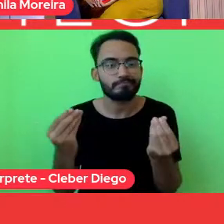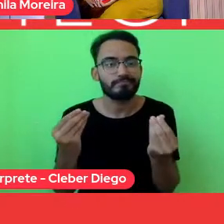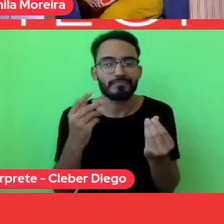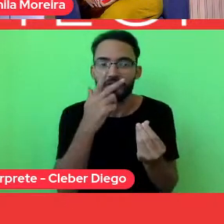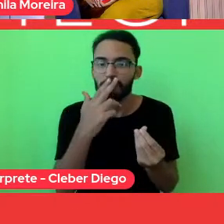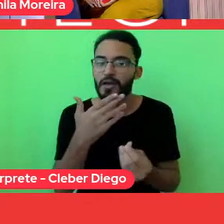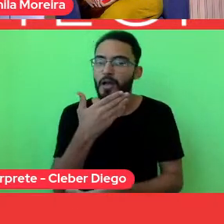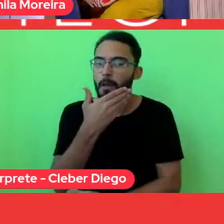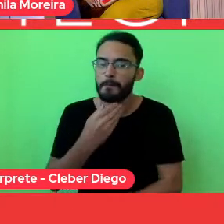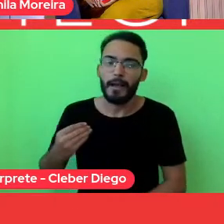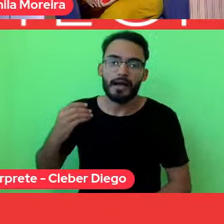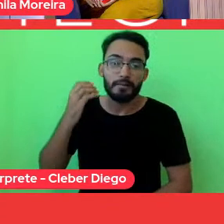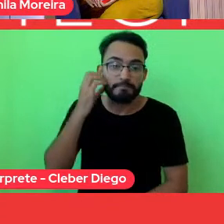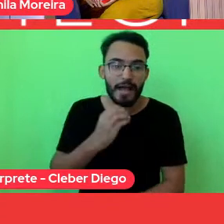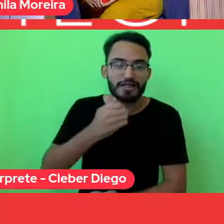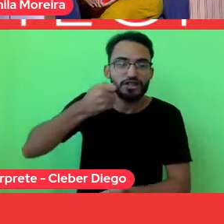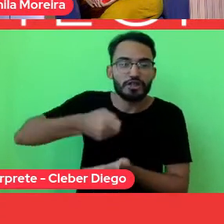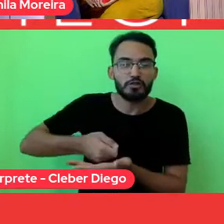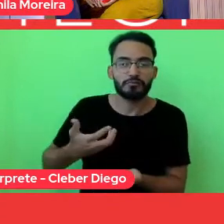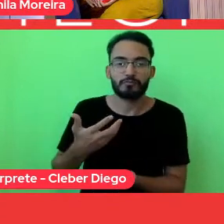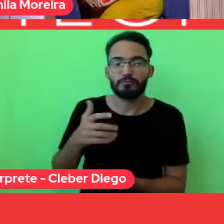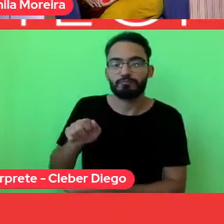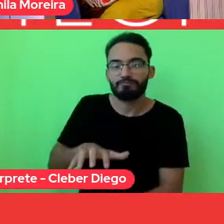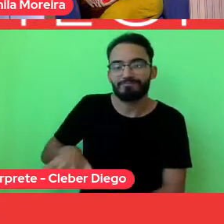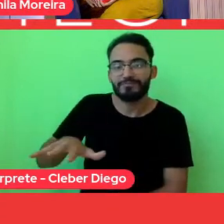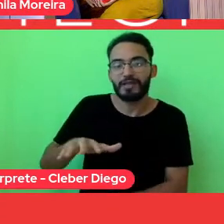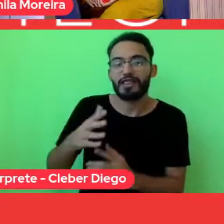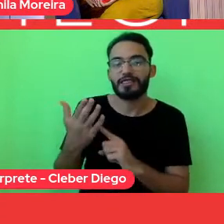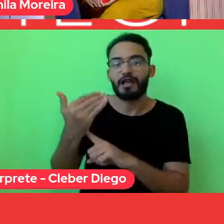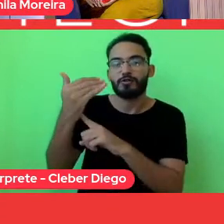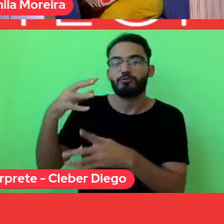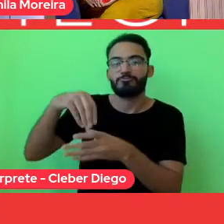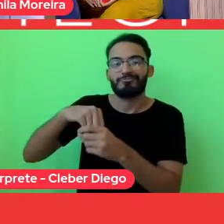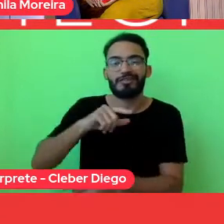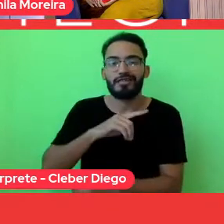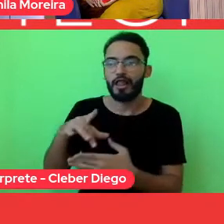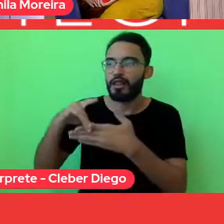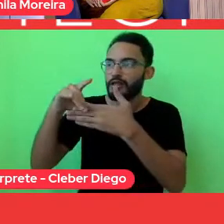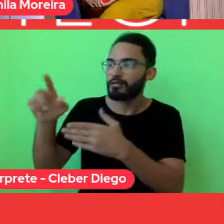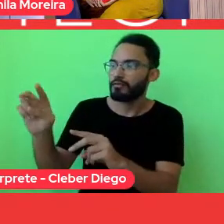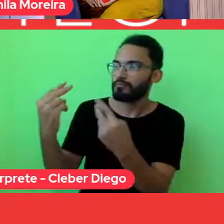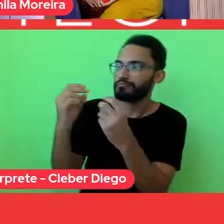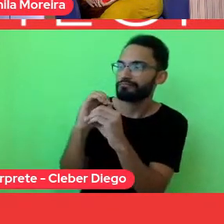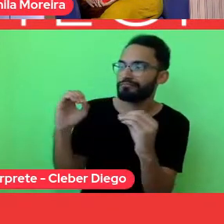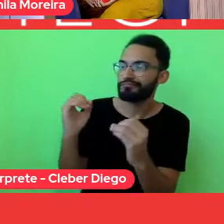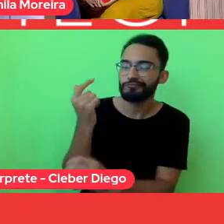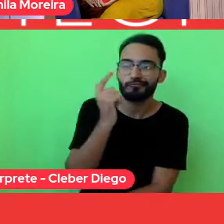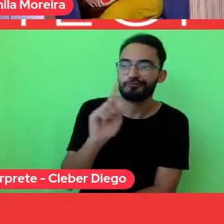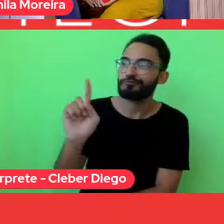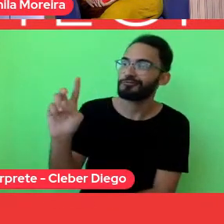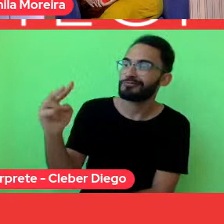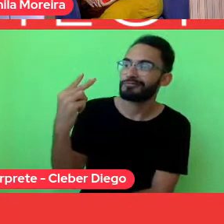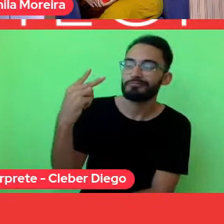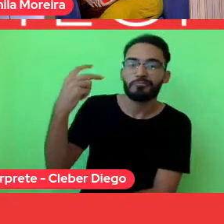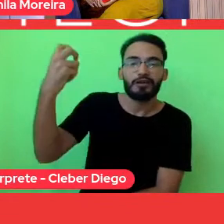machismo enraigado dentro do mercado de tecnologia, né, onde aquele líder não consegue nos ver naquela posição, né? E aí fica